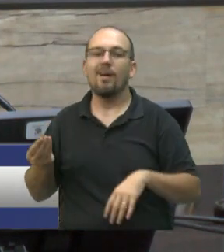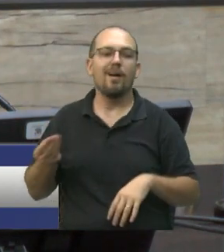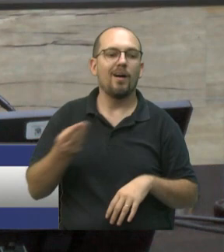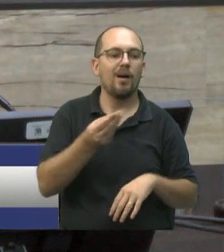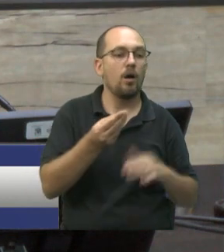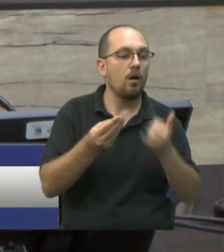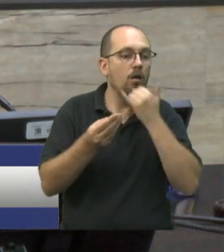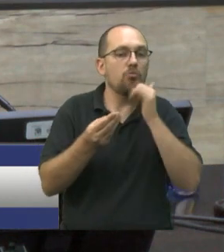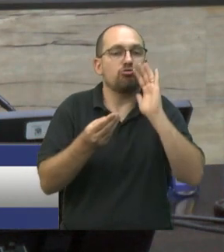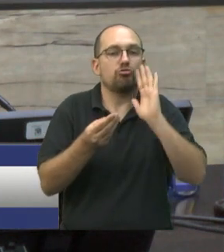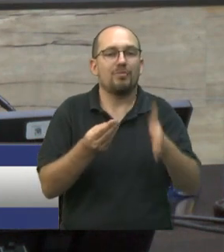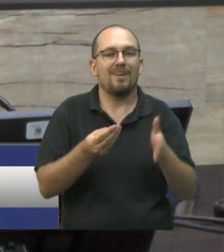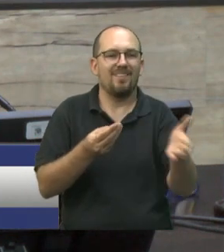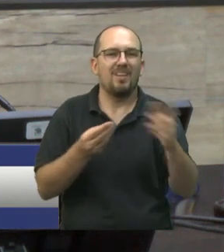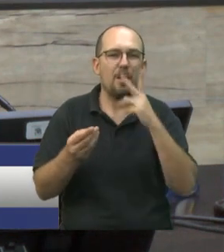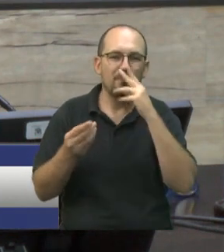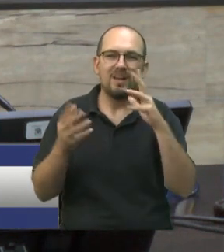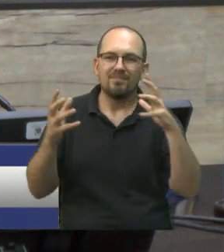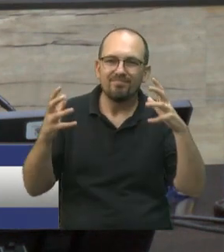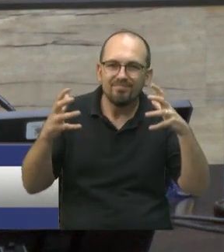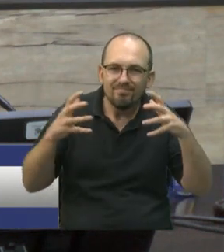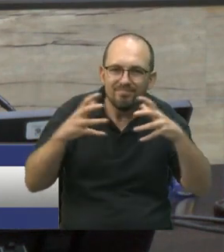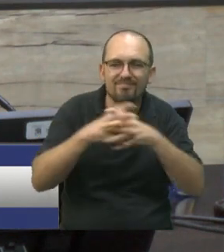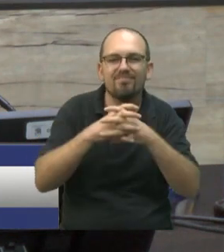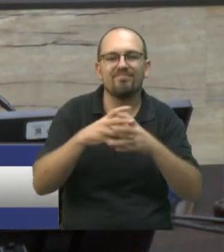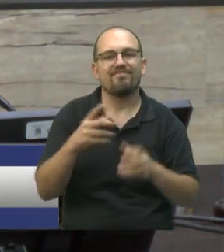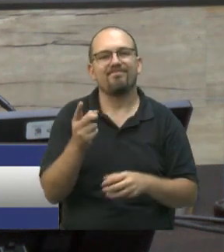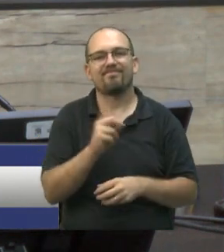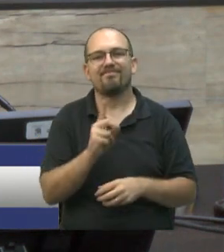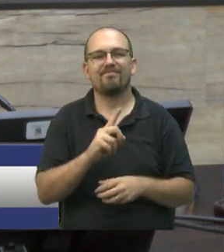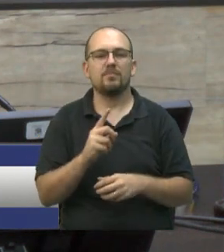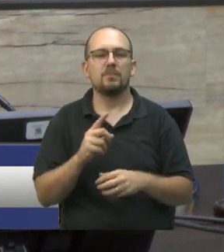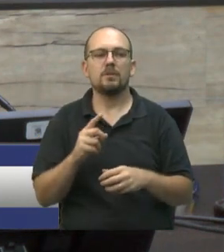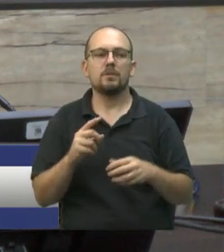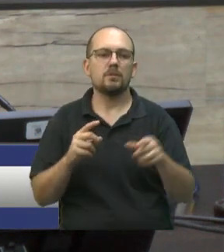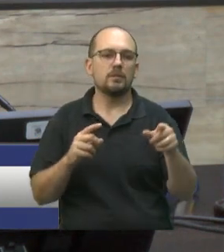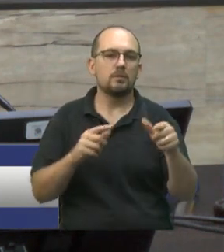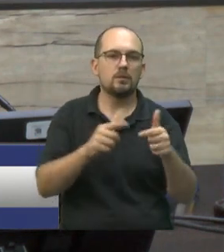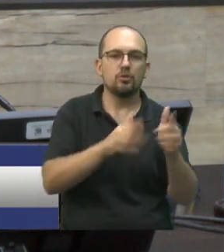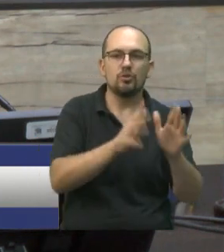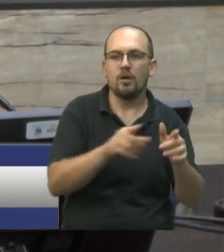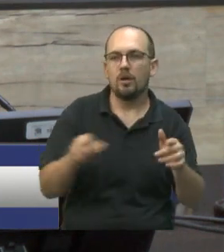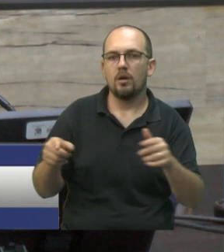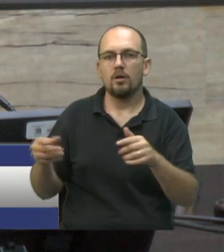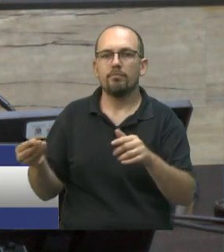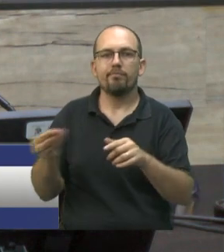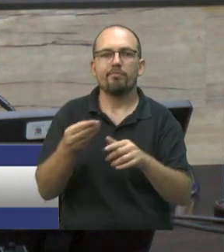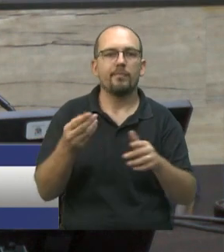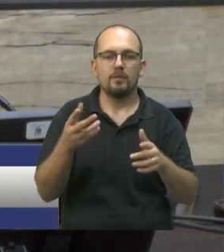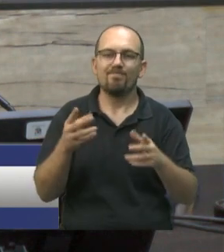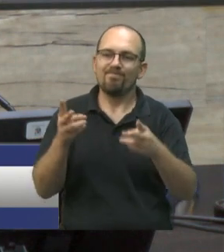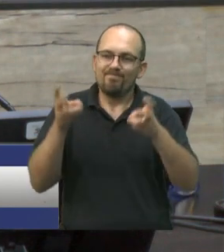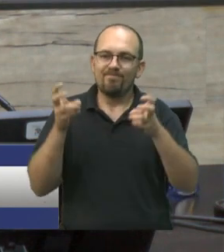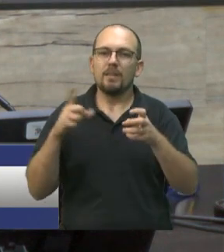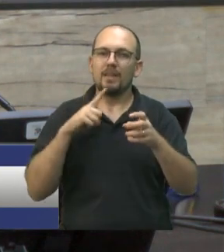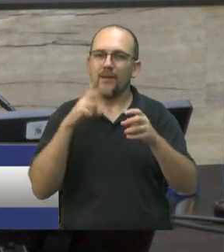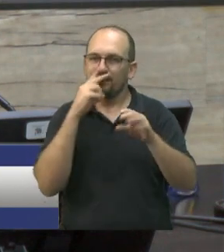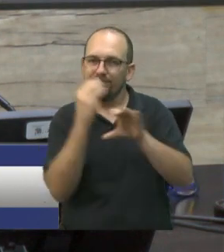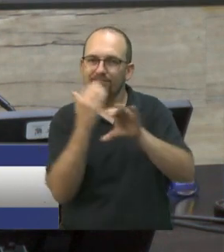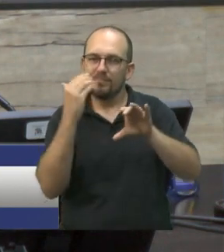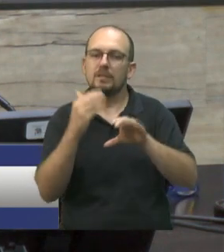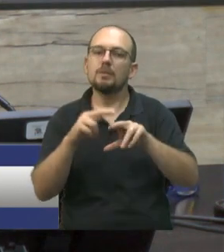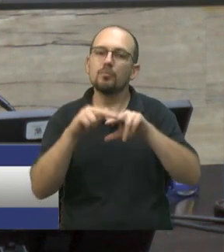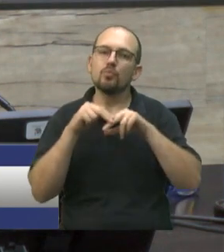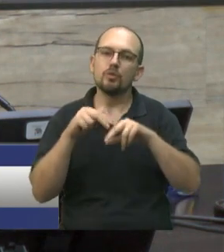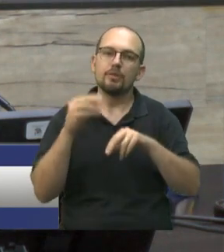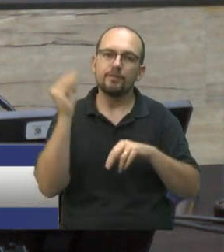Então, não completava o processo. Então, a gente também verificou isso como necessidade. Então, é isso que eu estou colocando, até